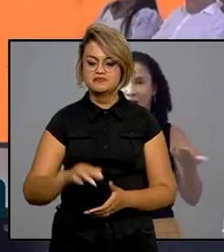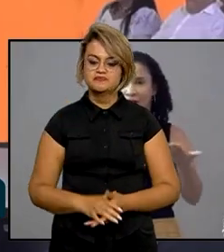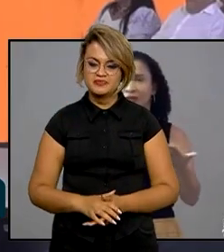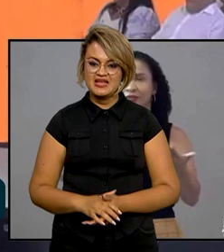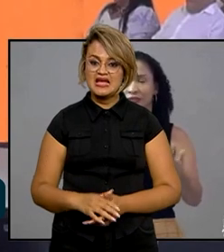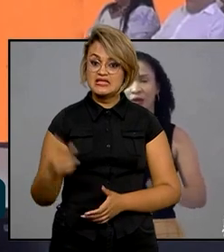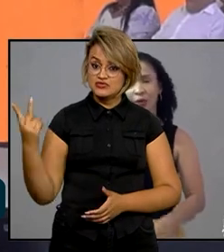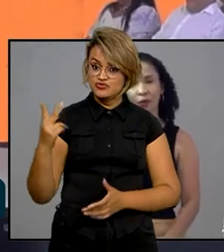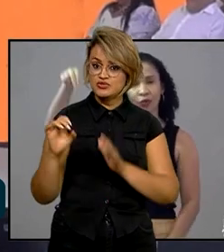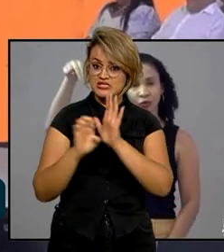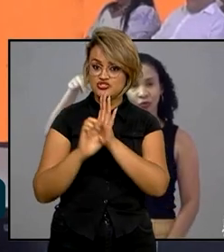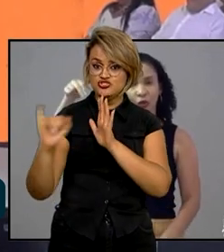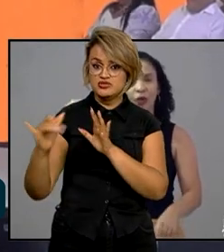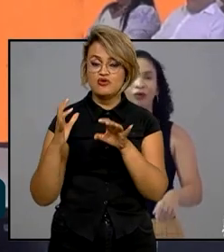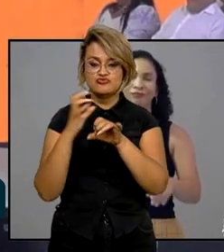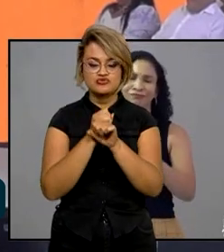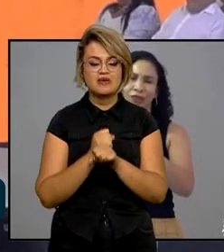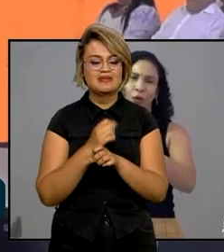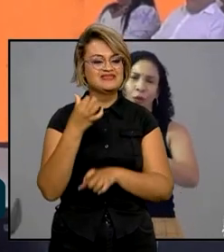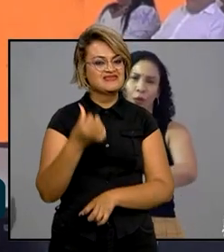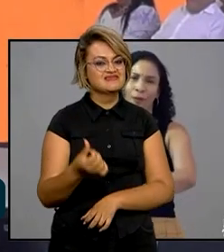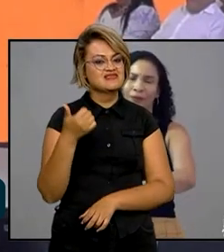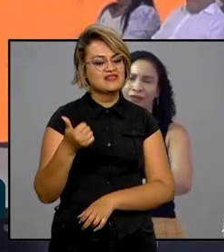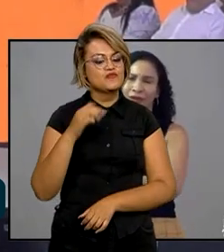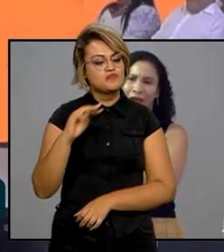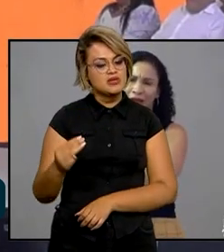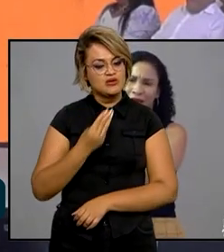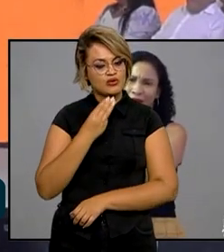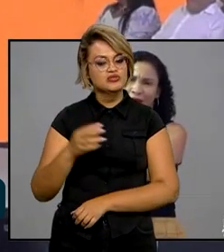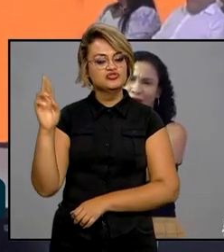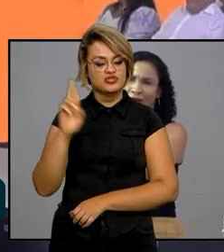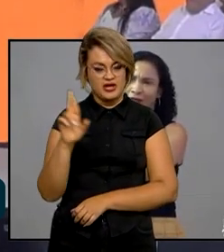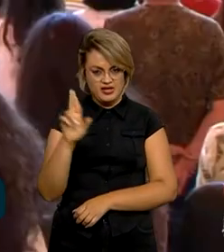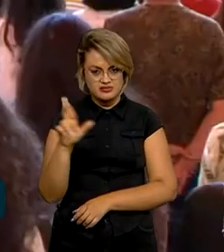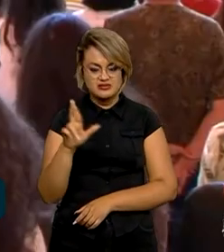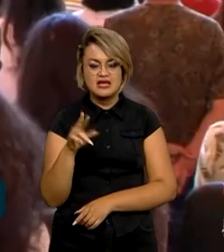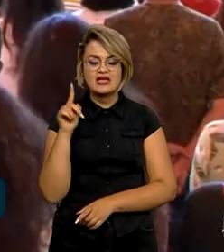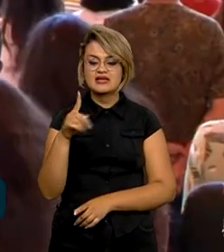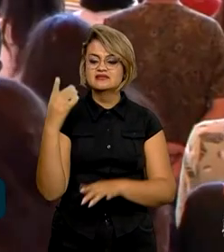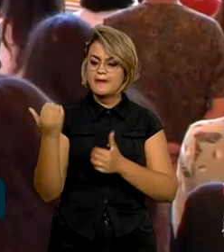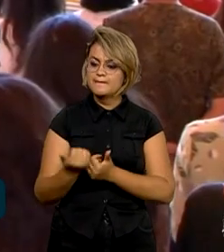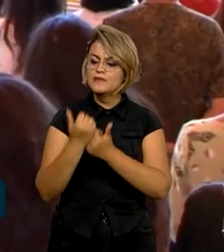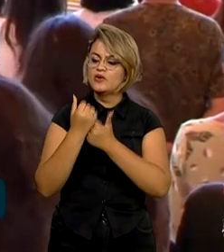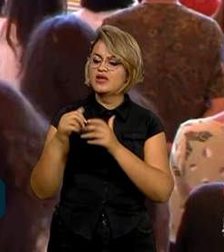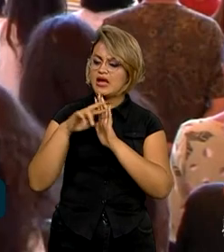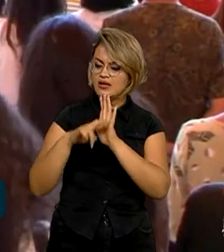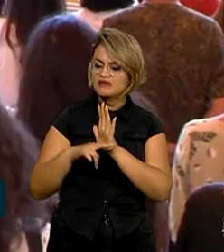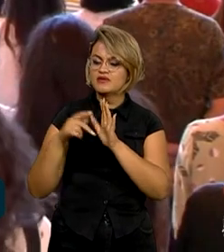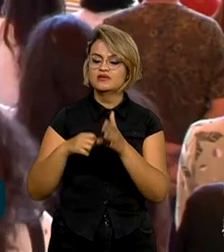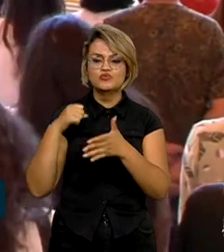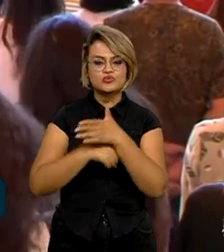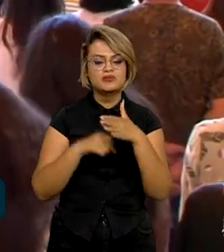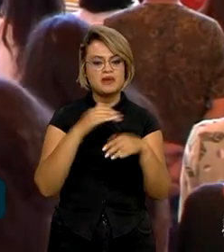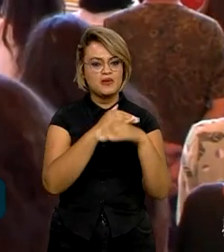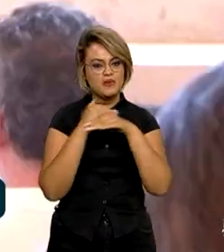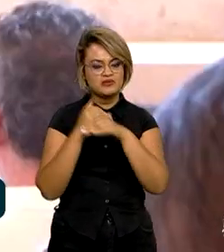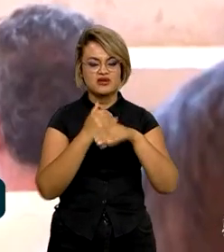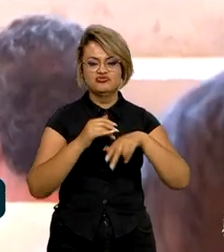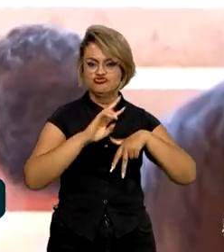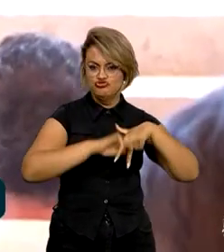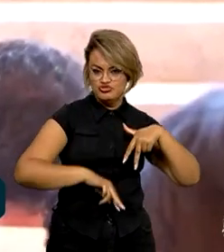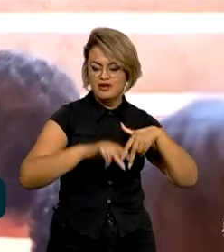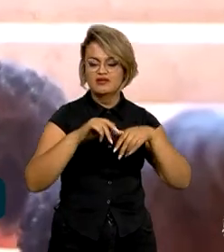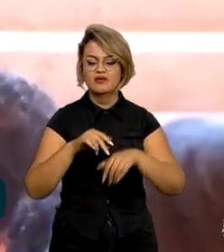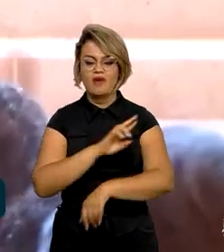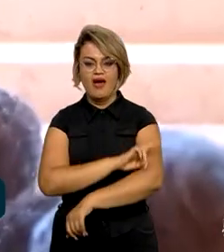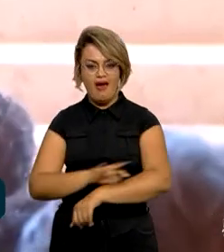Os dois editais somam mais de 61 milhões de reais. Eles apoiam segmentos que lutam pela igualdade de gênero,